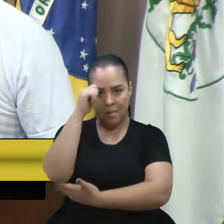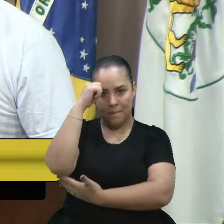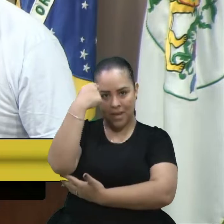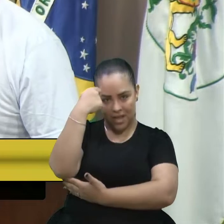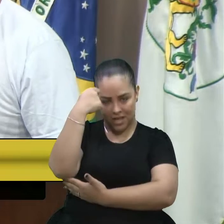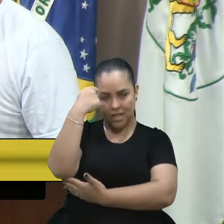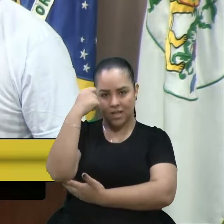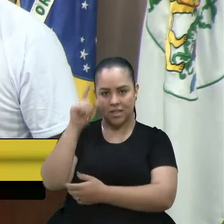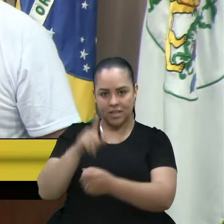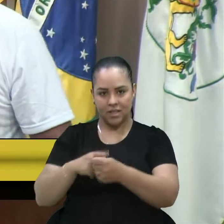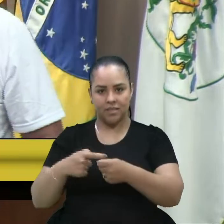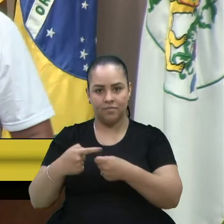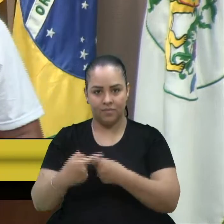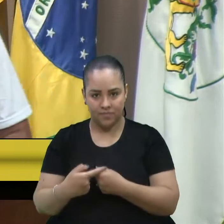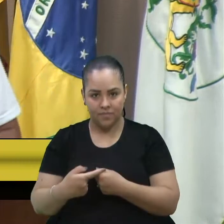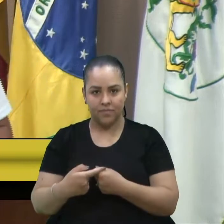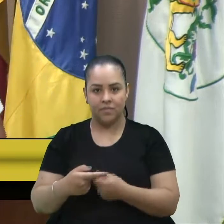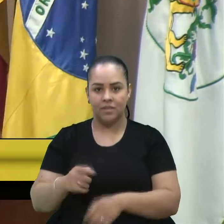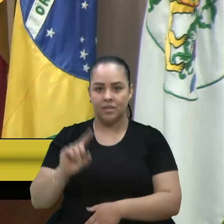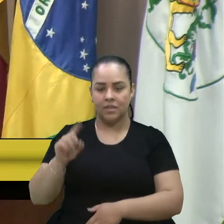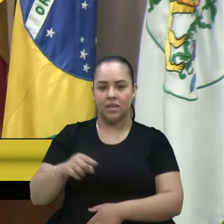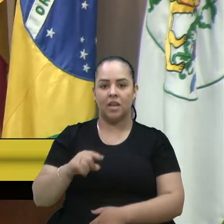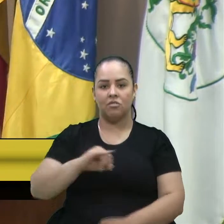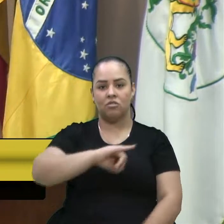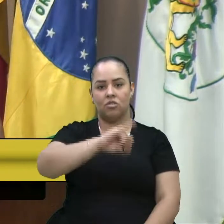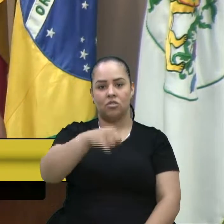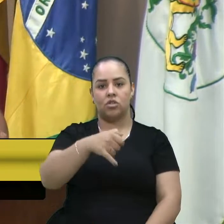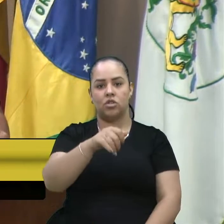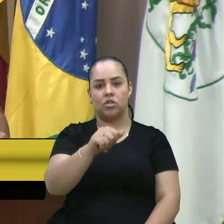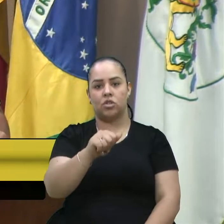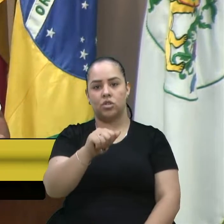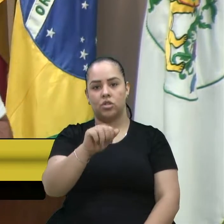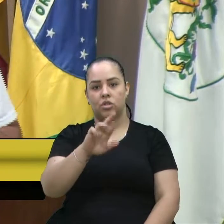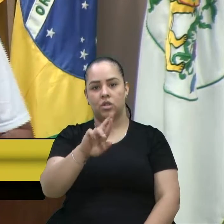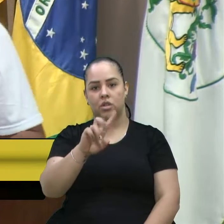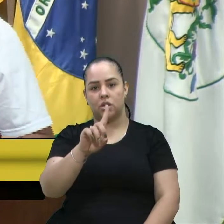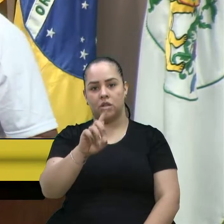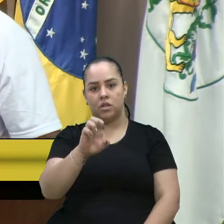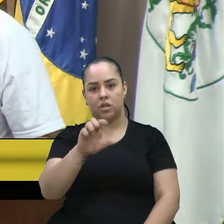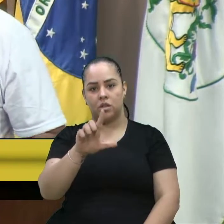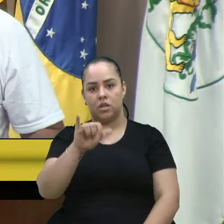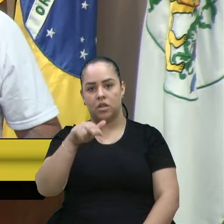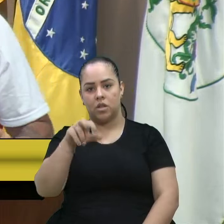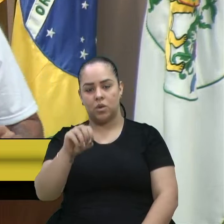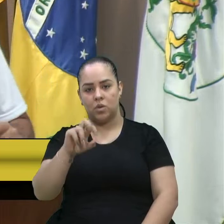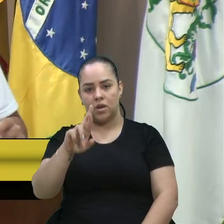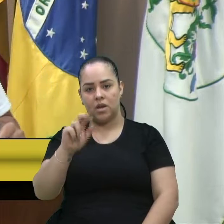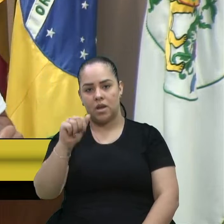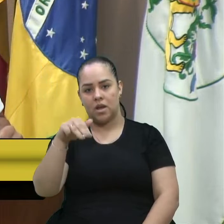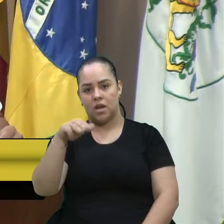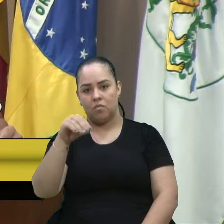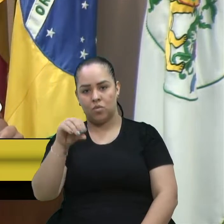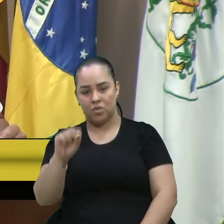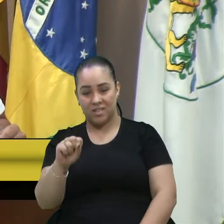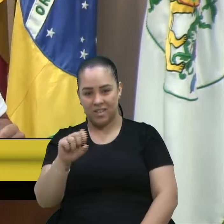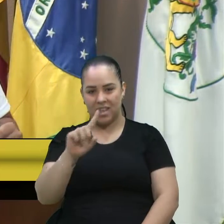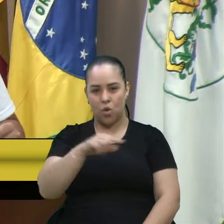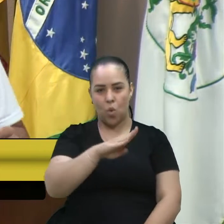nossa cidade, que é o Complexo Jardelino Ramos, conhecido como Burgo, e o Beltrão de